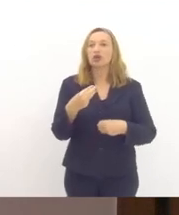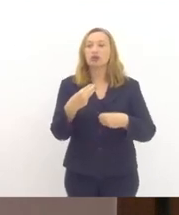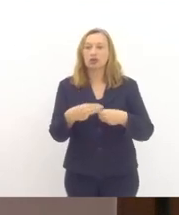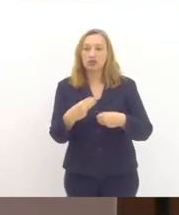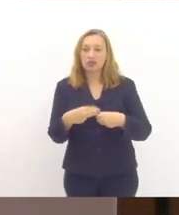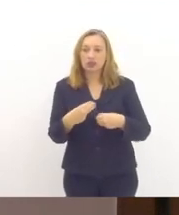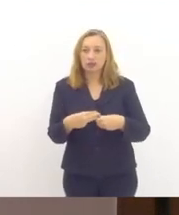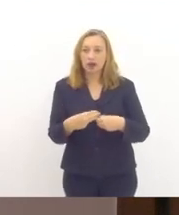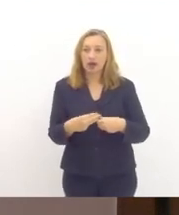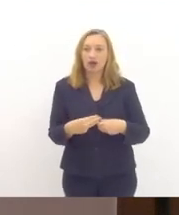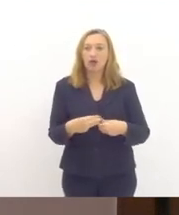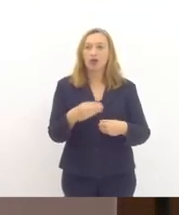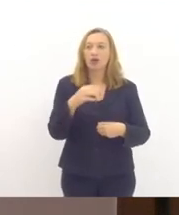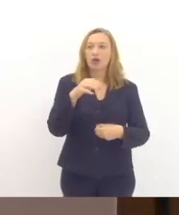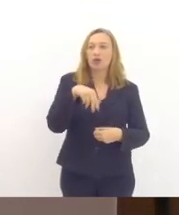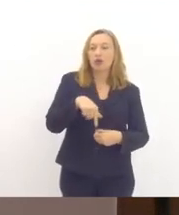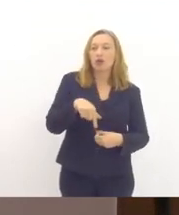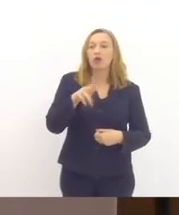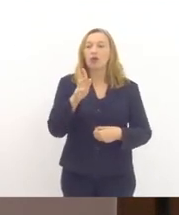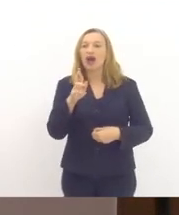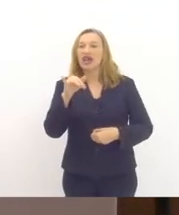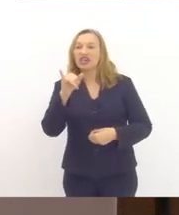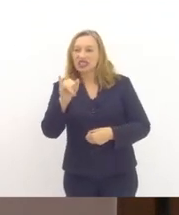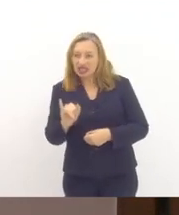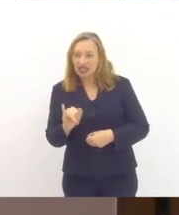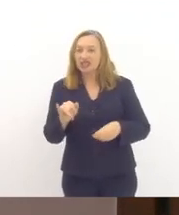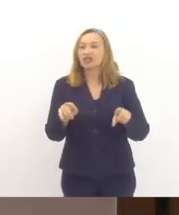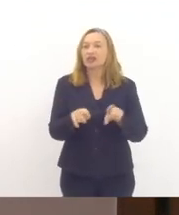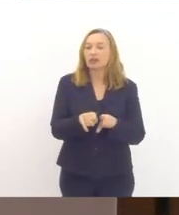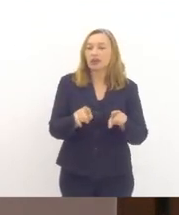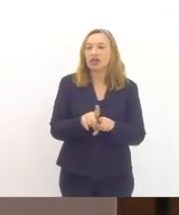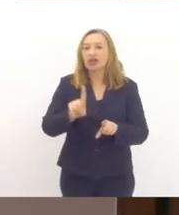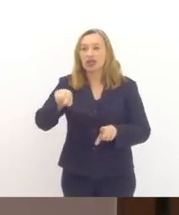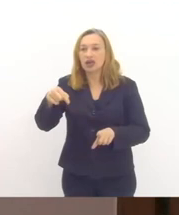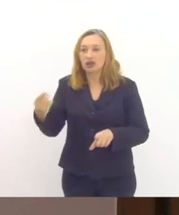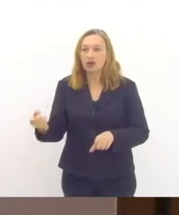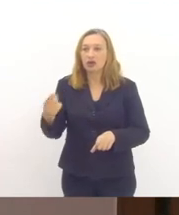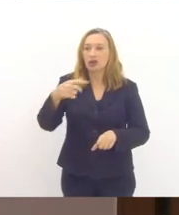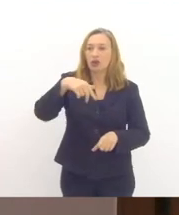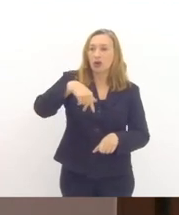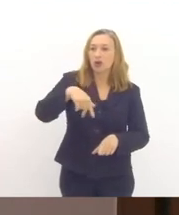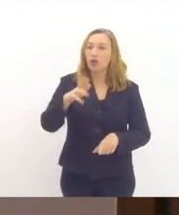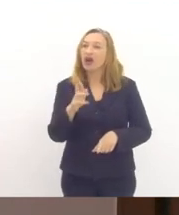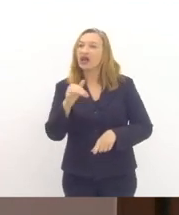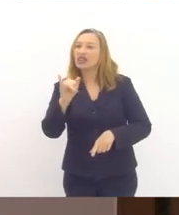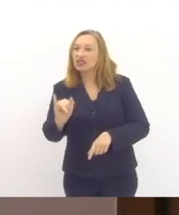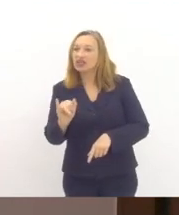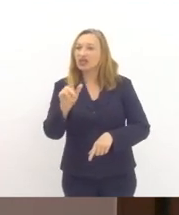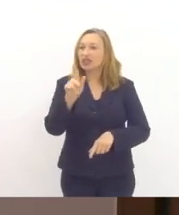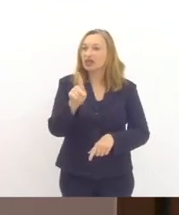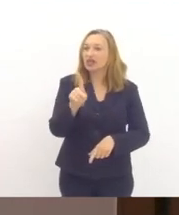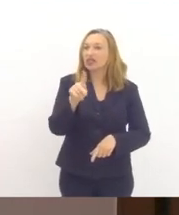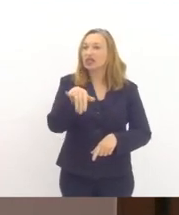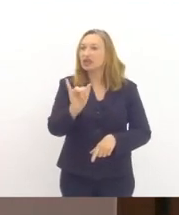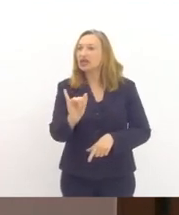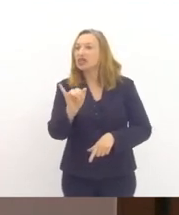Guarani Parapotineja e Guarani Quiringuê Aruanda. Tá.